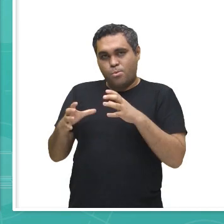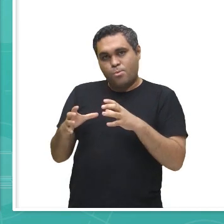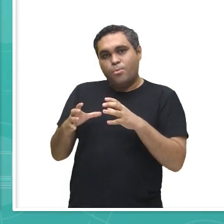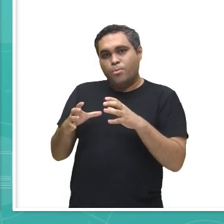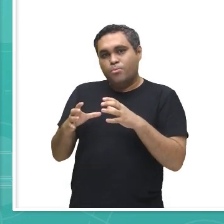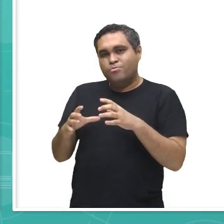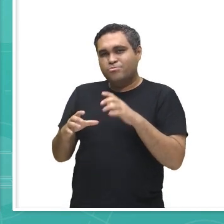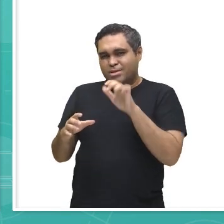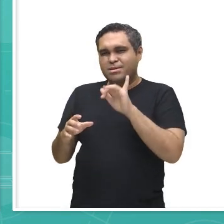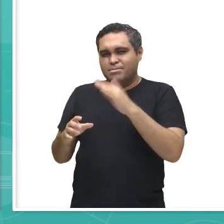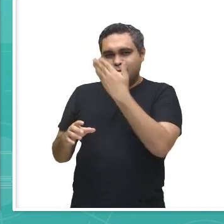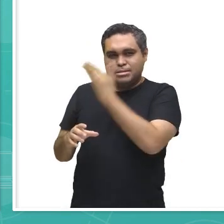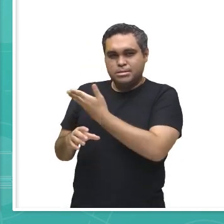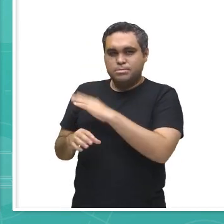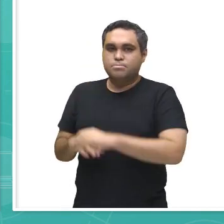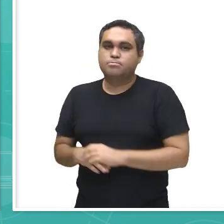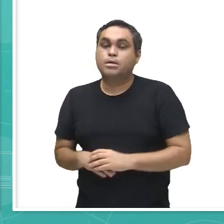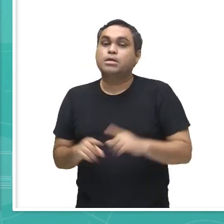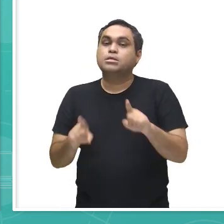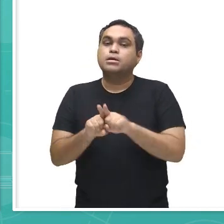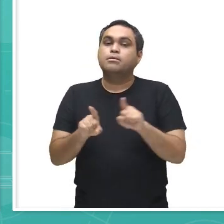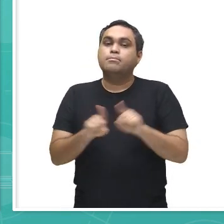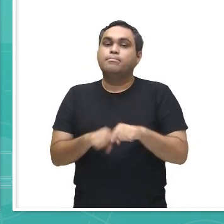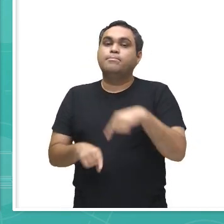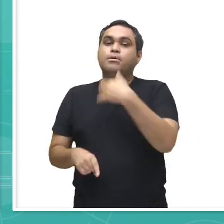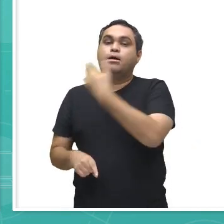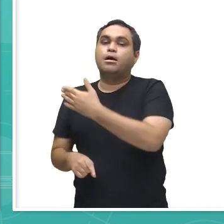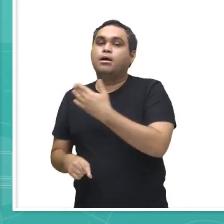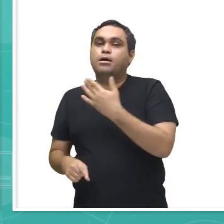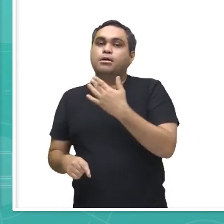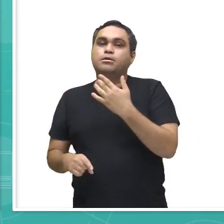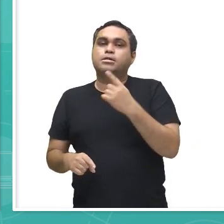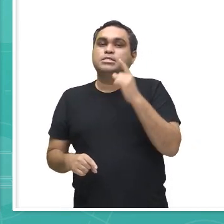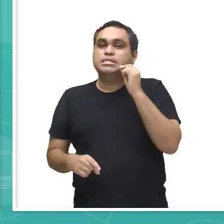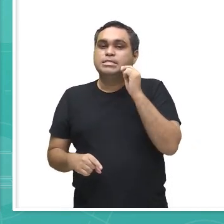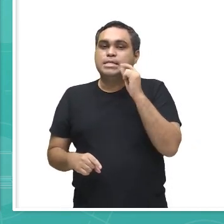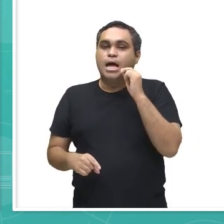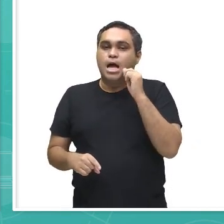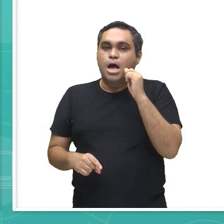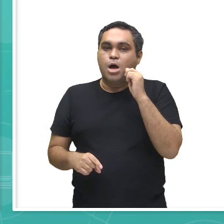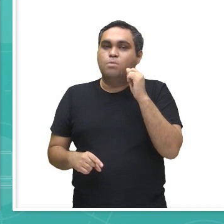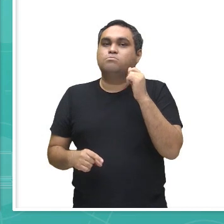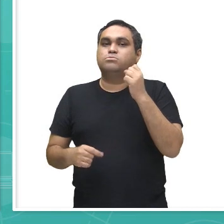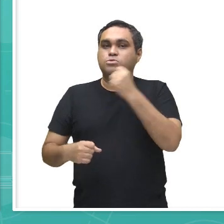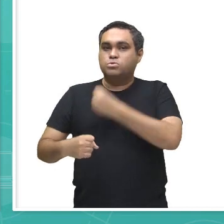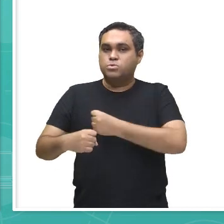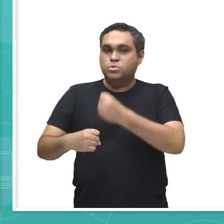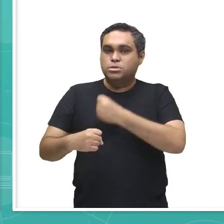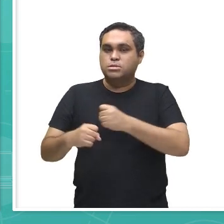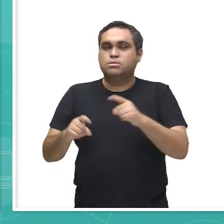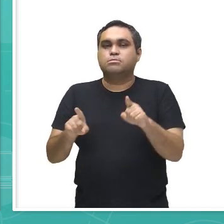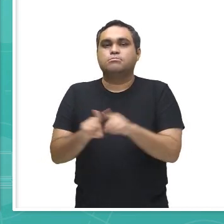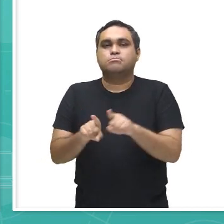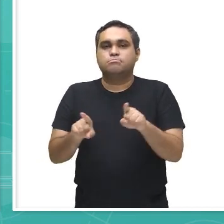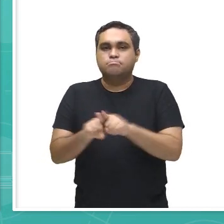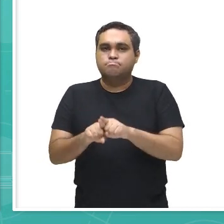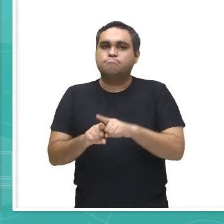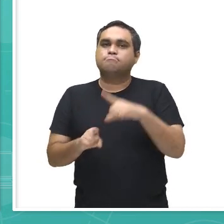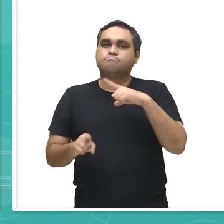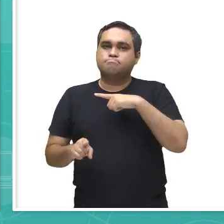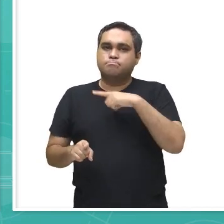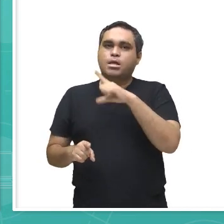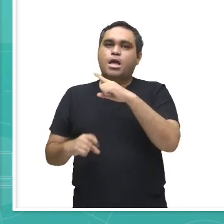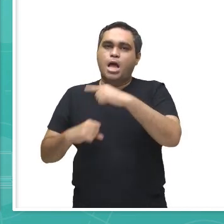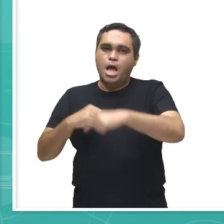o exemplo aqui do sal de cozinha, cloreto de sódio, o famoso NaCl, tá? 2 átomos